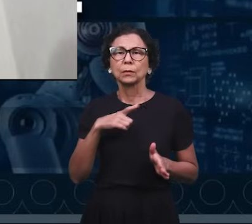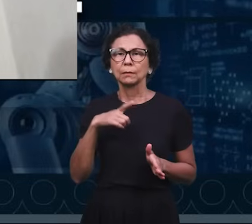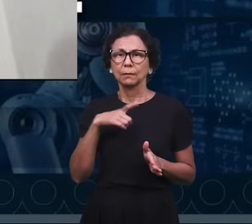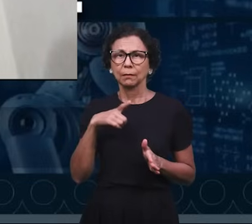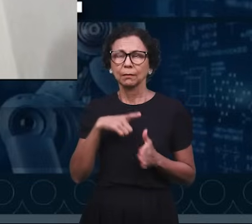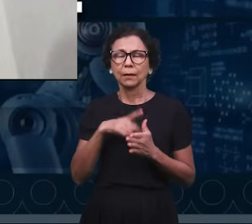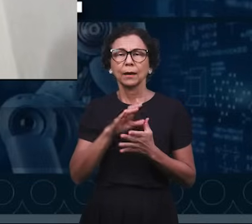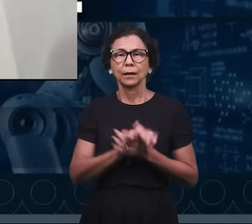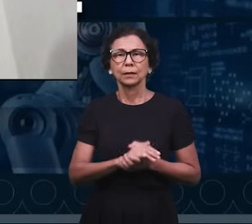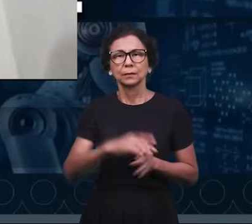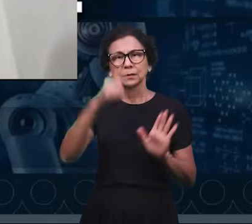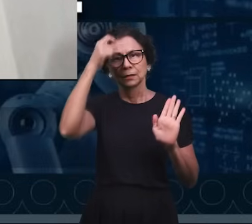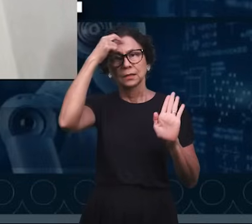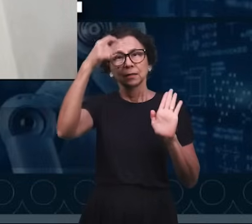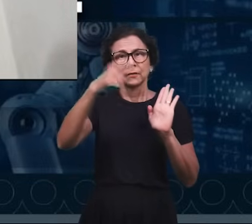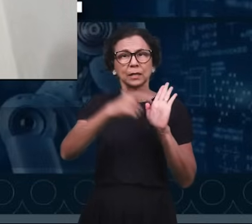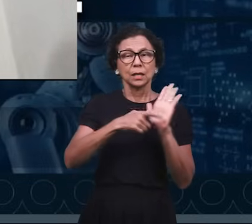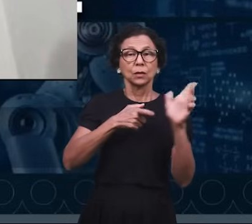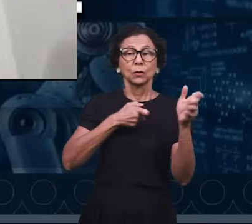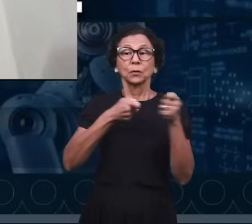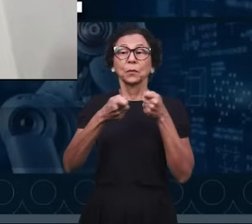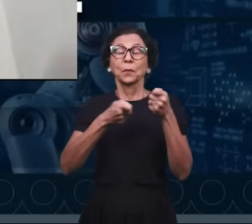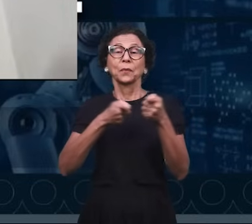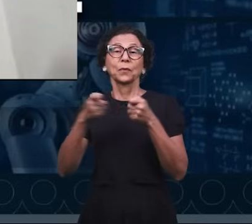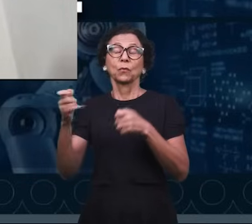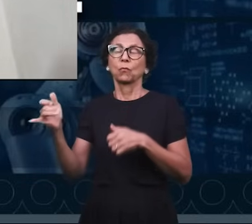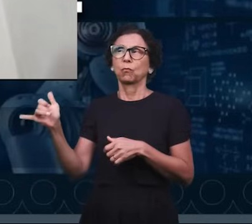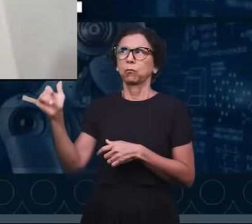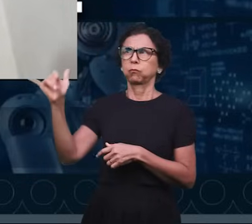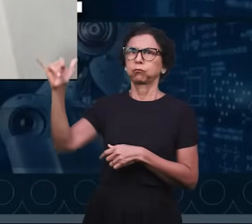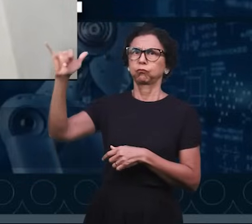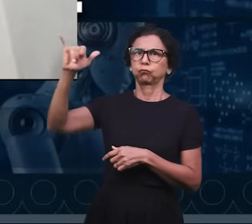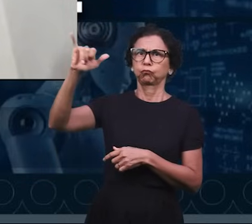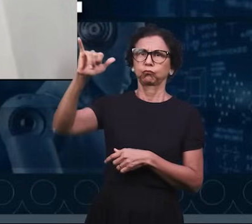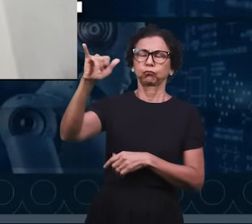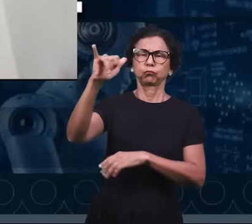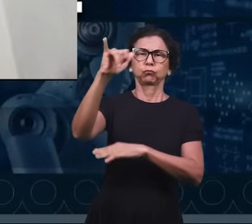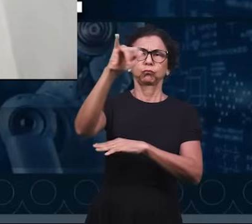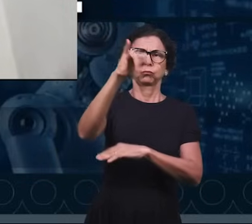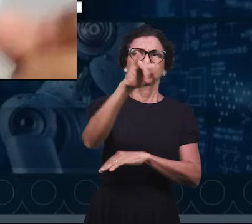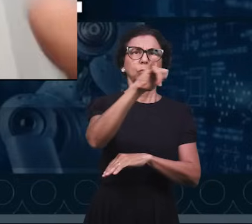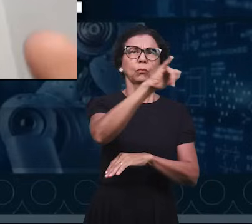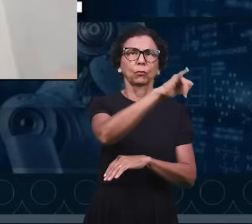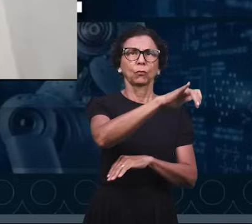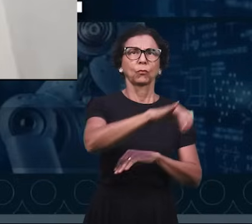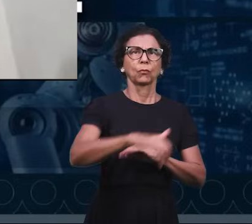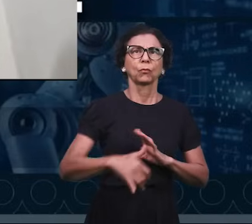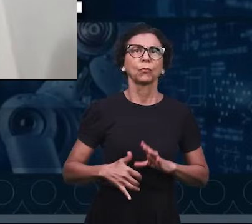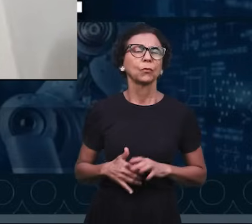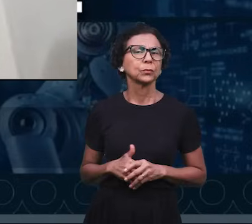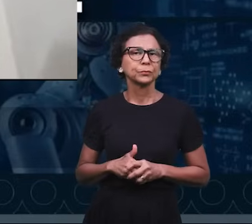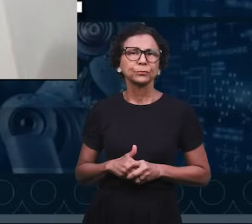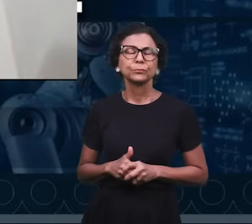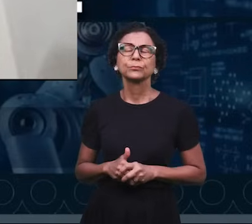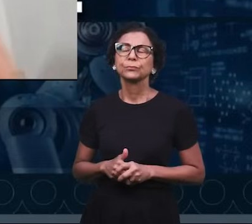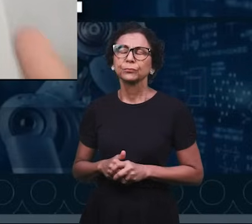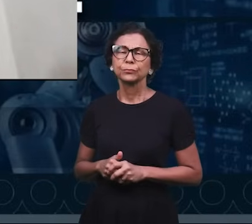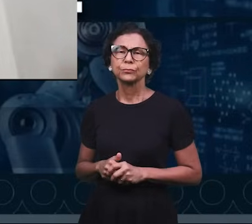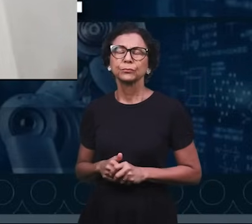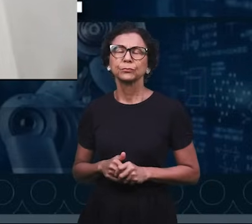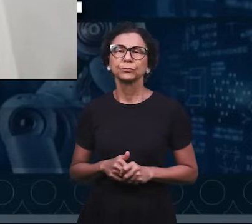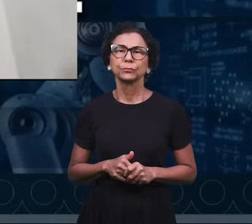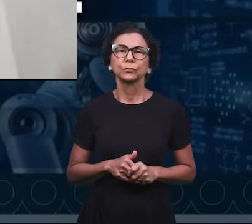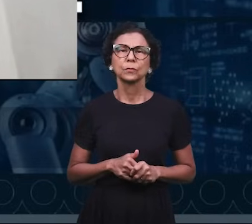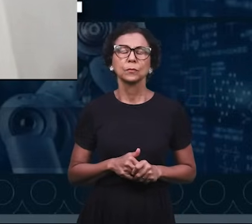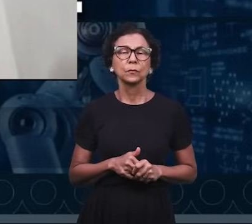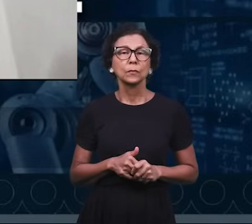uma inteligência artificial que ela monitora, né, por exemplo, os voos, para passar, né, para nós, consumidores, o melhor